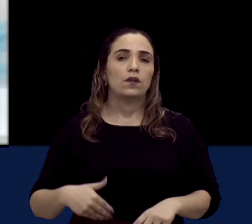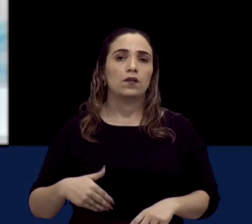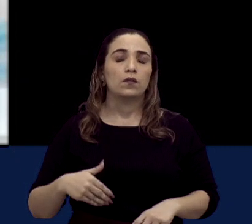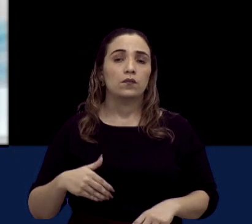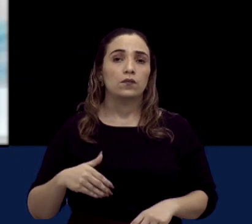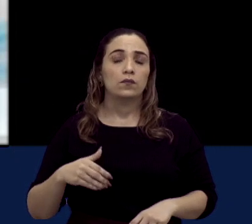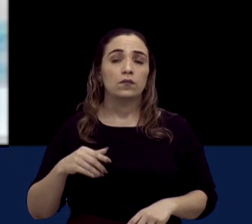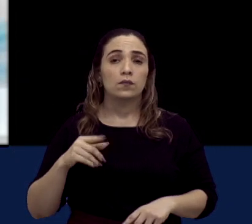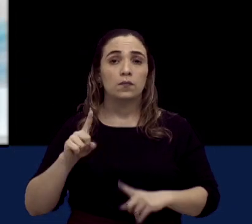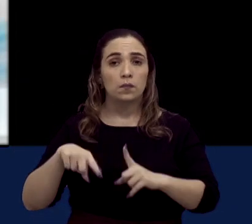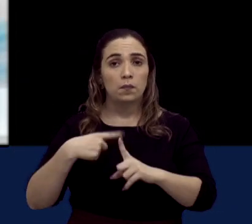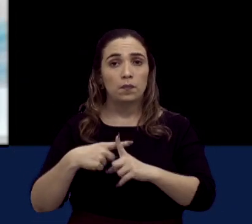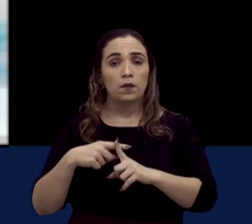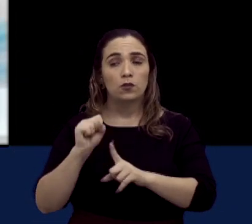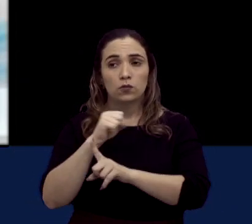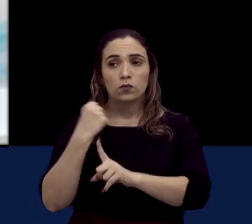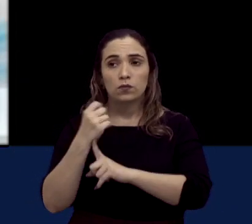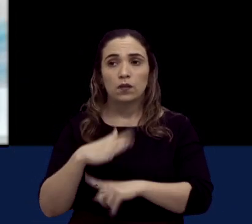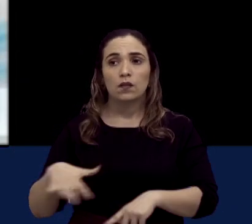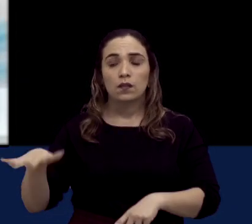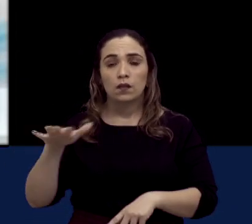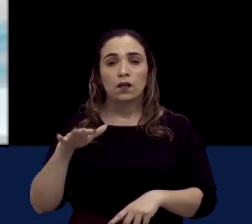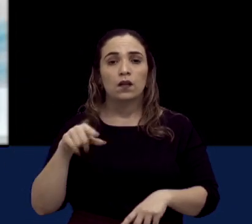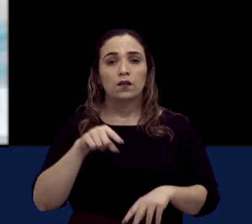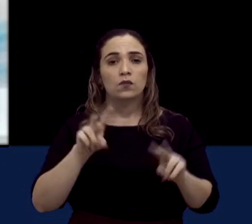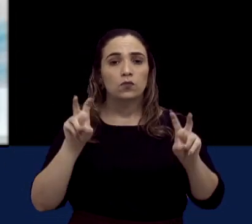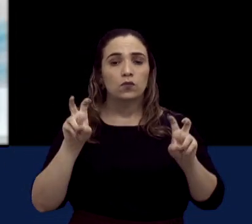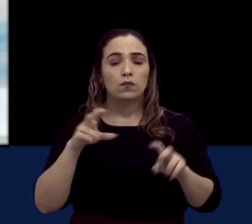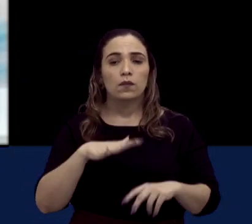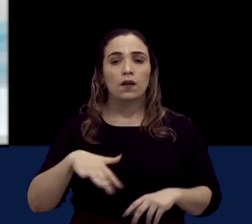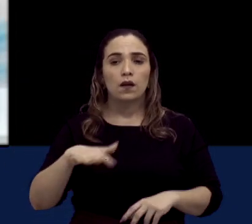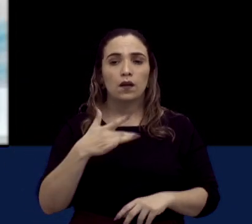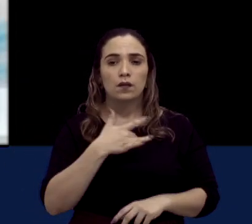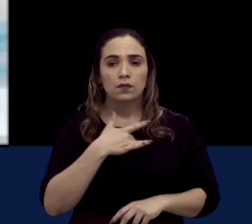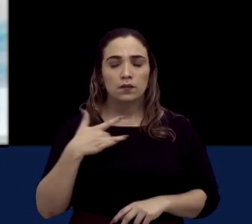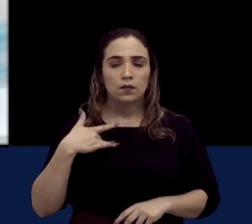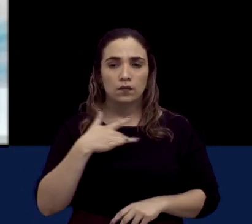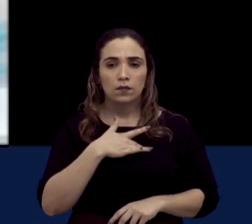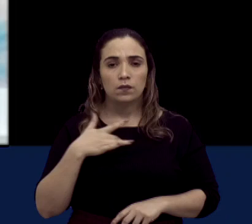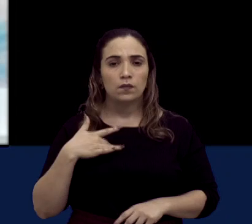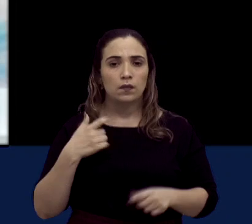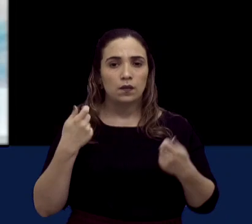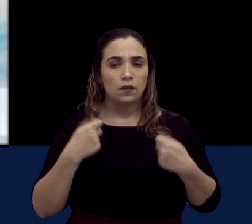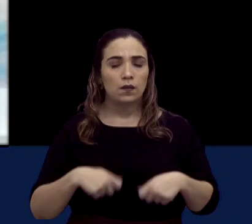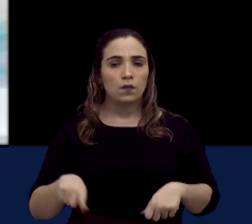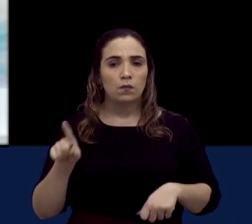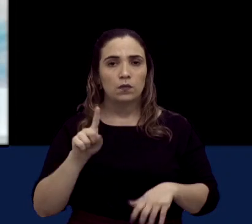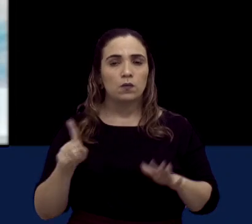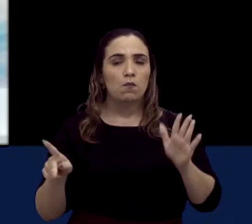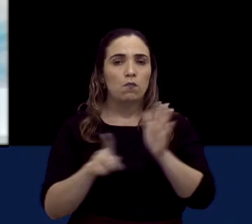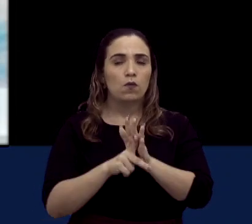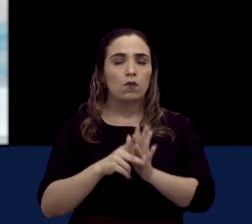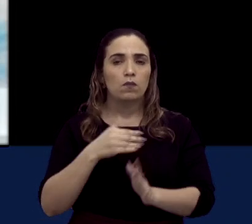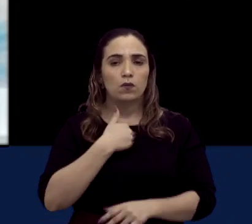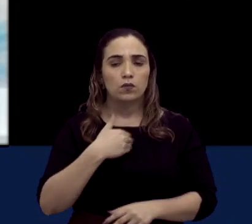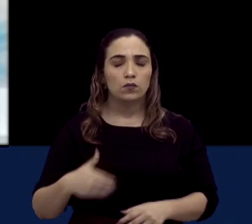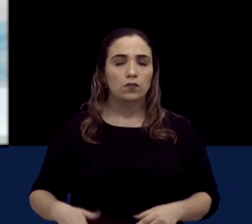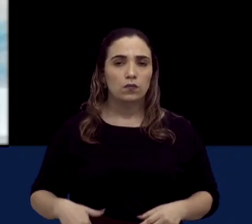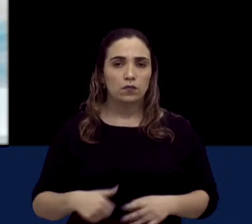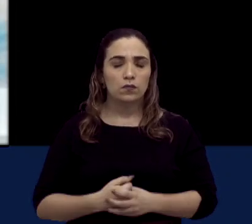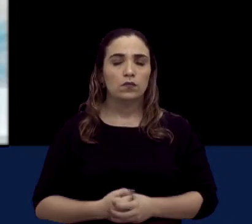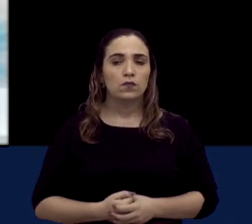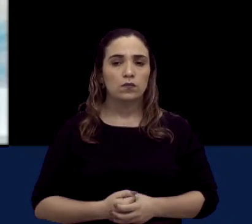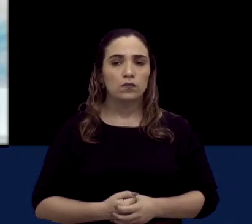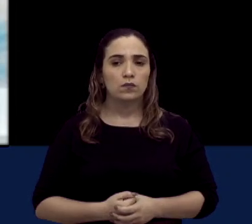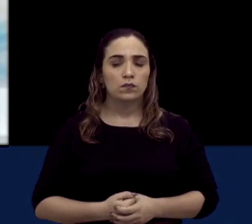interesse público na área da saúde, que não necessitam ser prestados exclusivamente pelo ente estatal. Então,